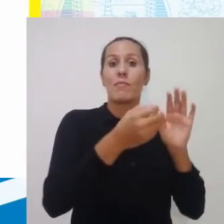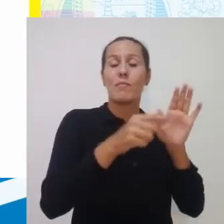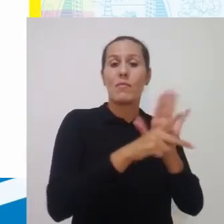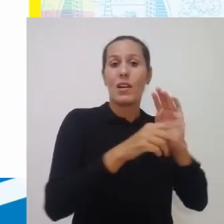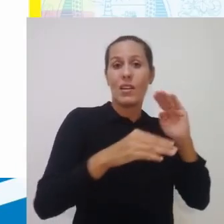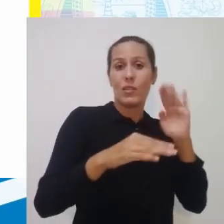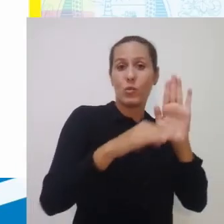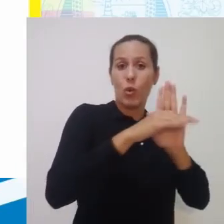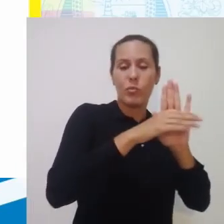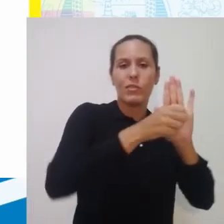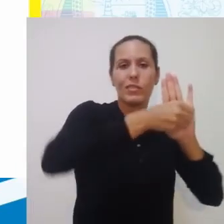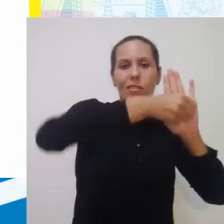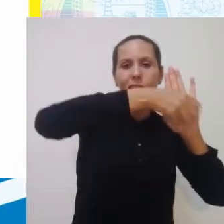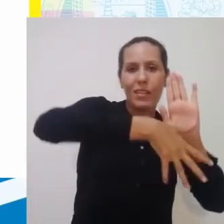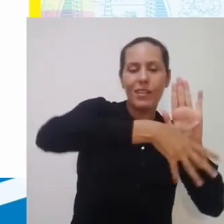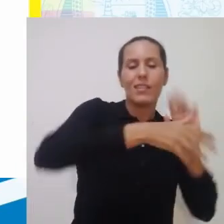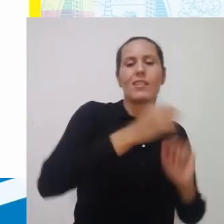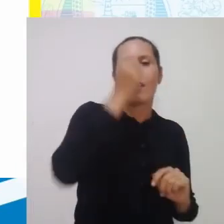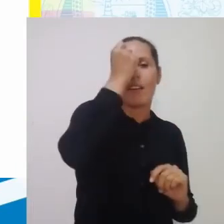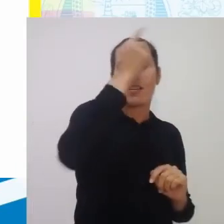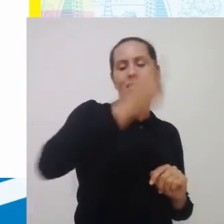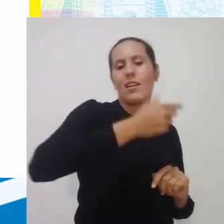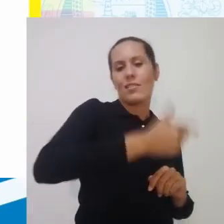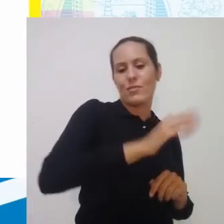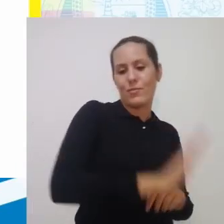ideias secundárias dentro de cada tópico.